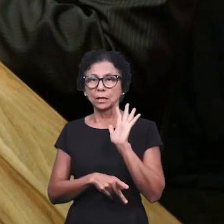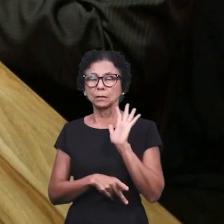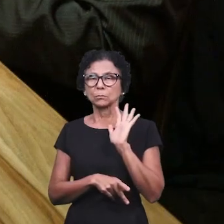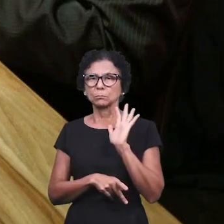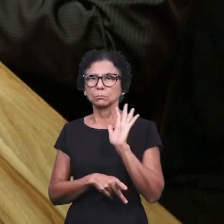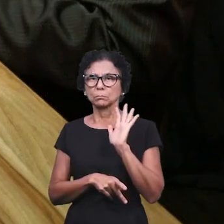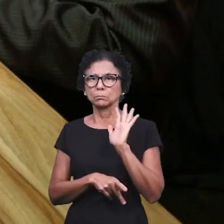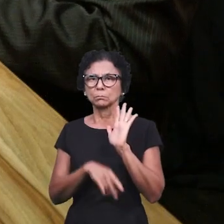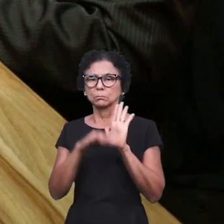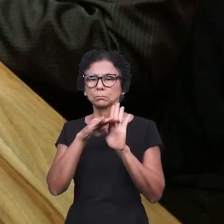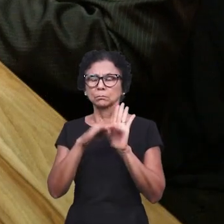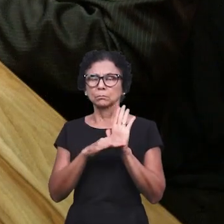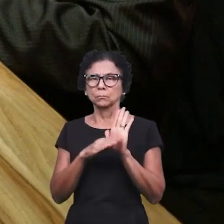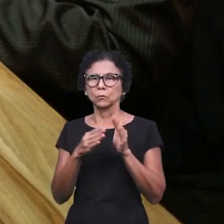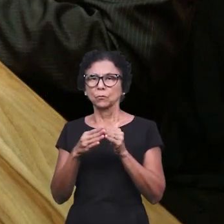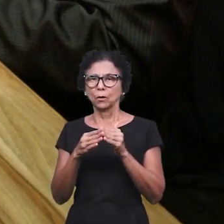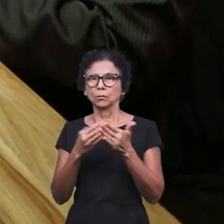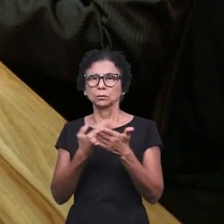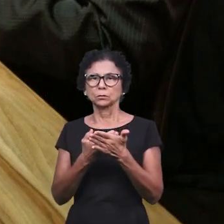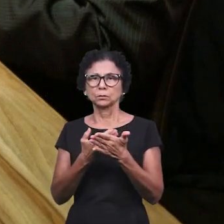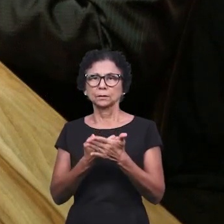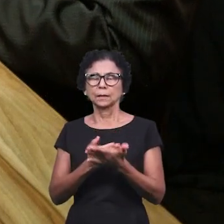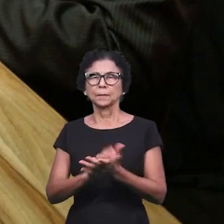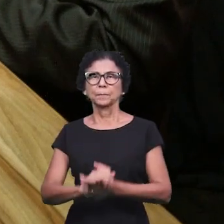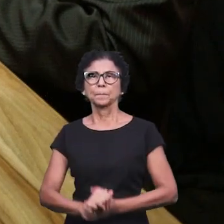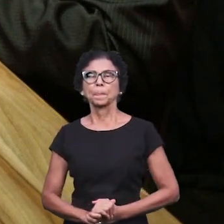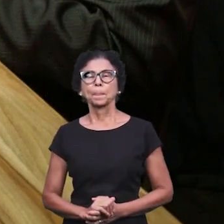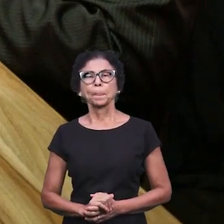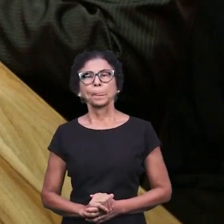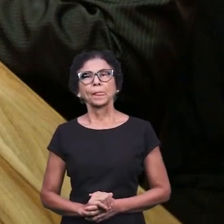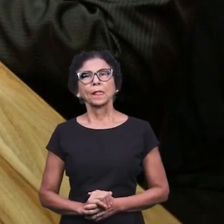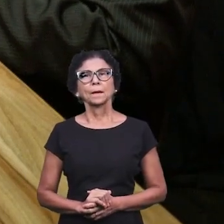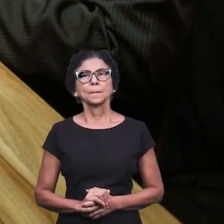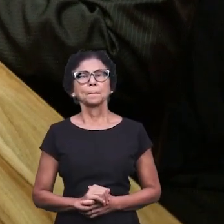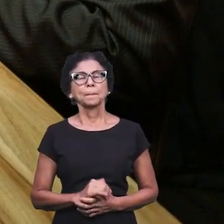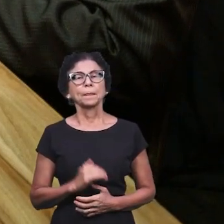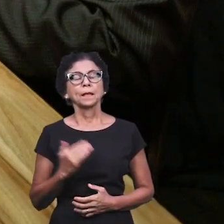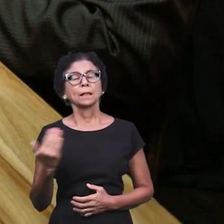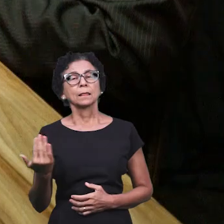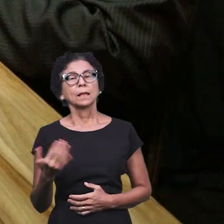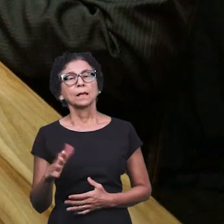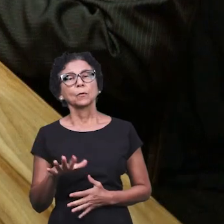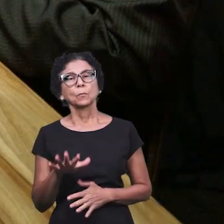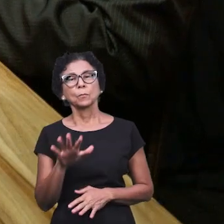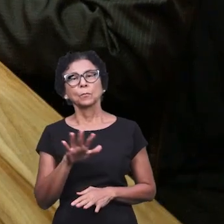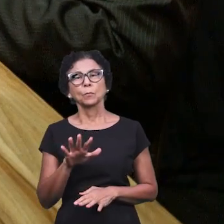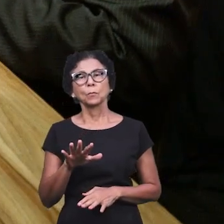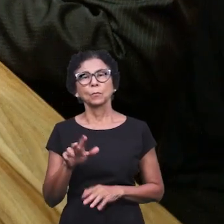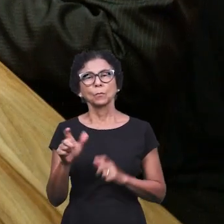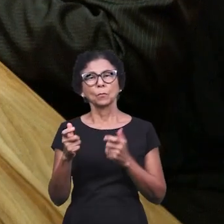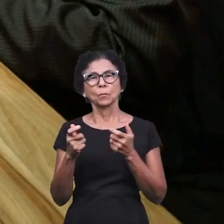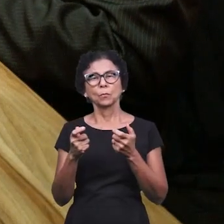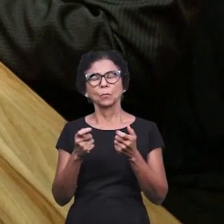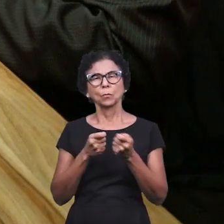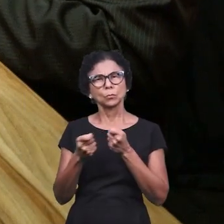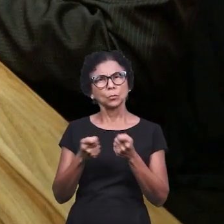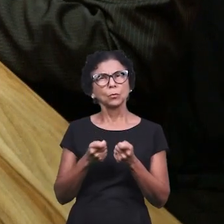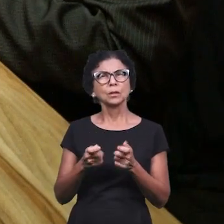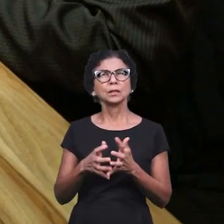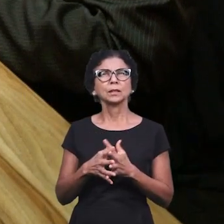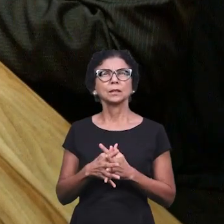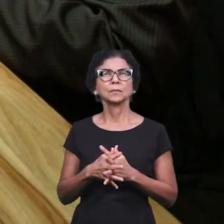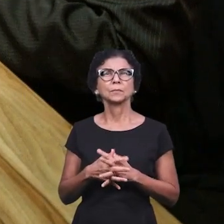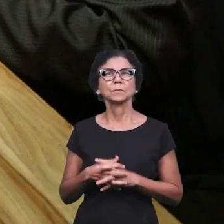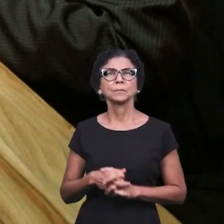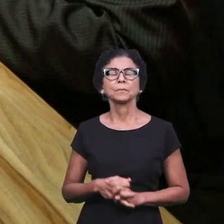Júlio, nisso tudo, né? O órgão que eu estou hoje é um órgão de controle. Uhum. E existe uma frase que ela diz